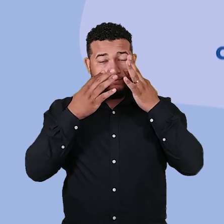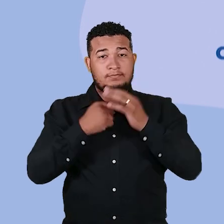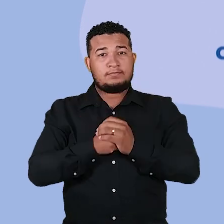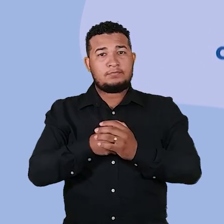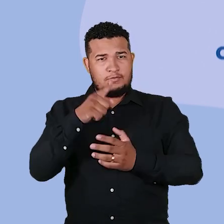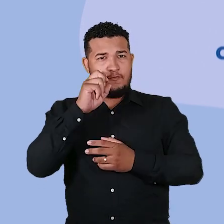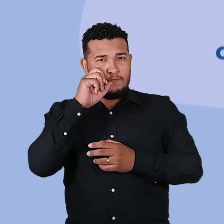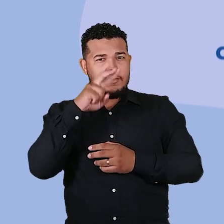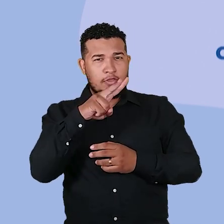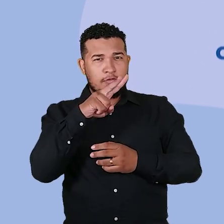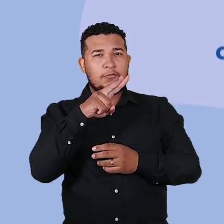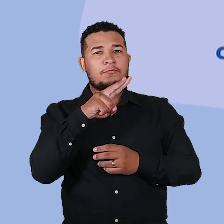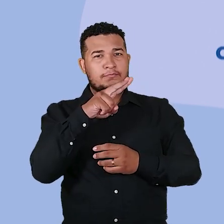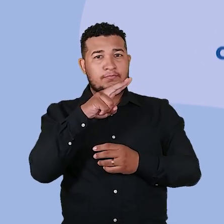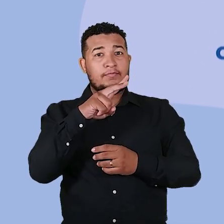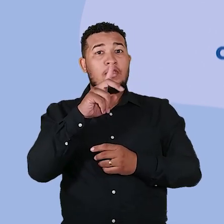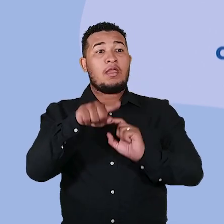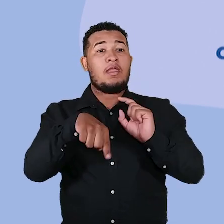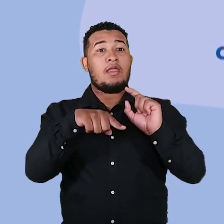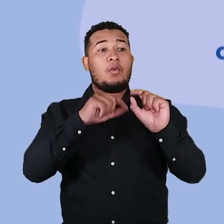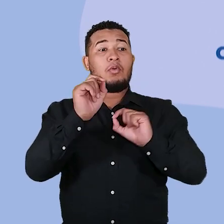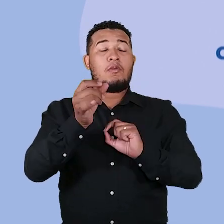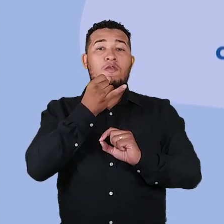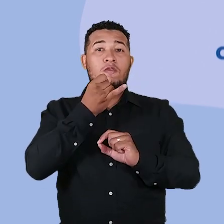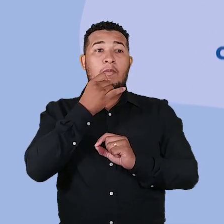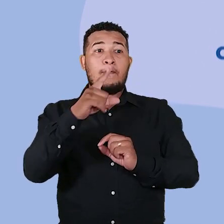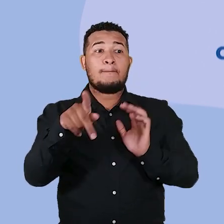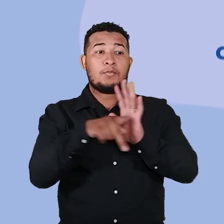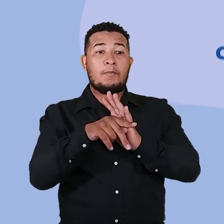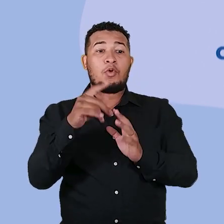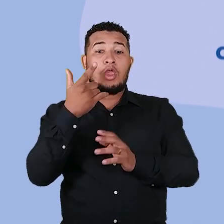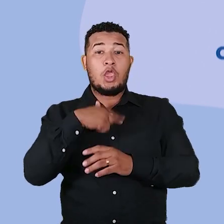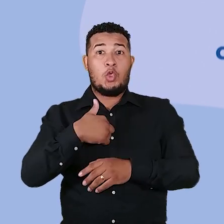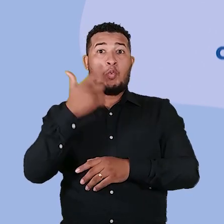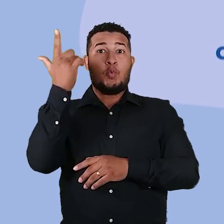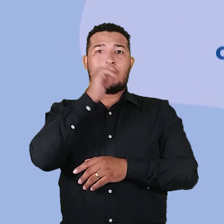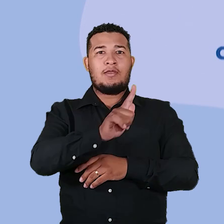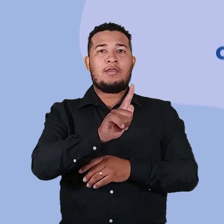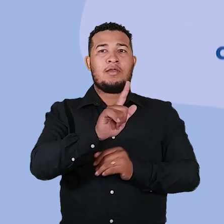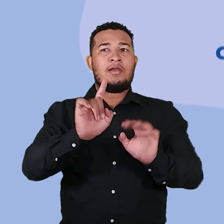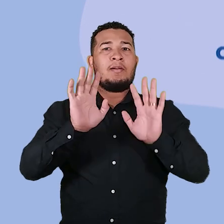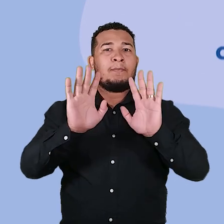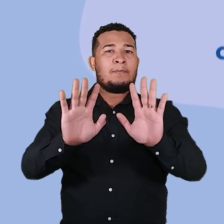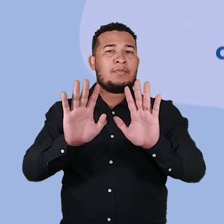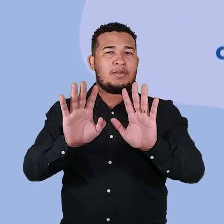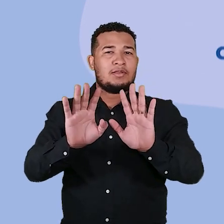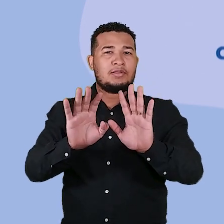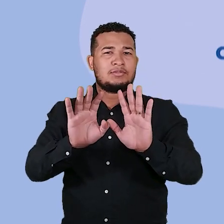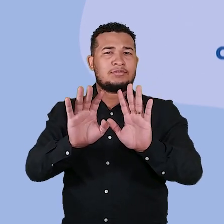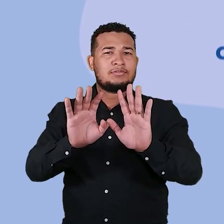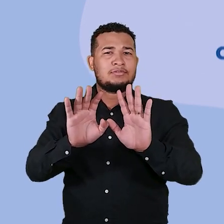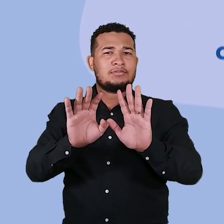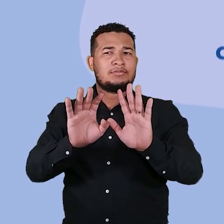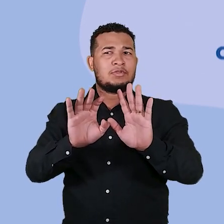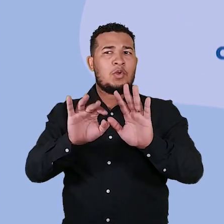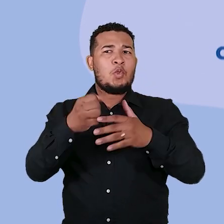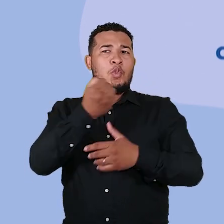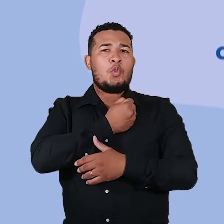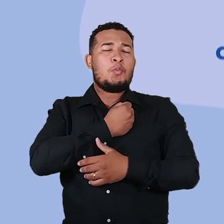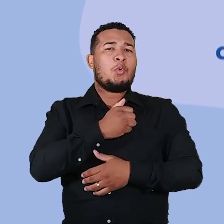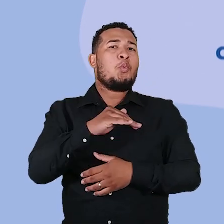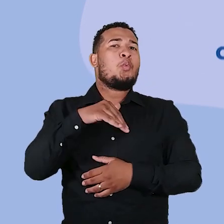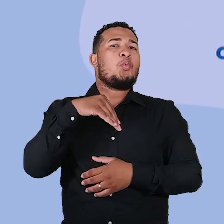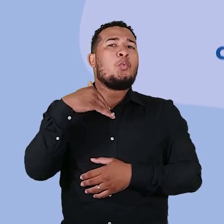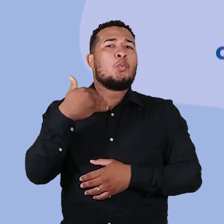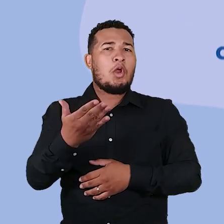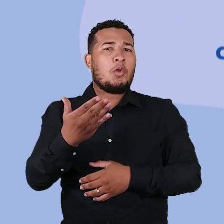presta atenção você viu o que vai cair para você ganhar agora pergunta a